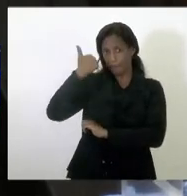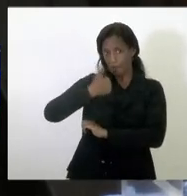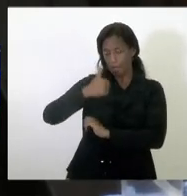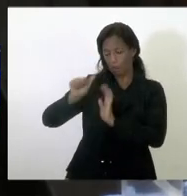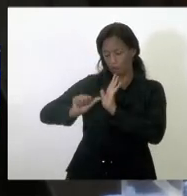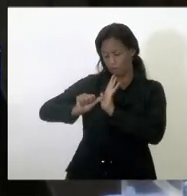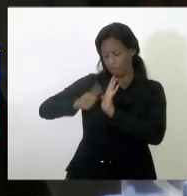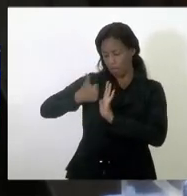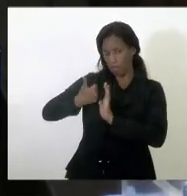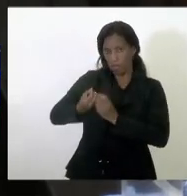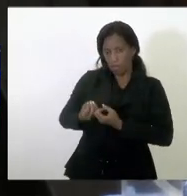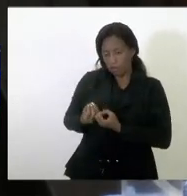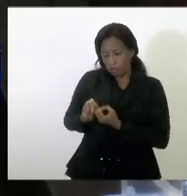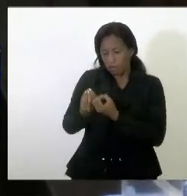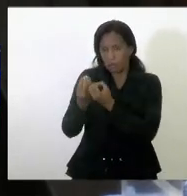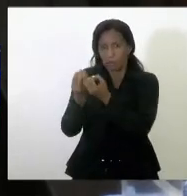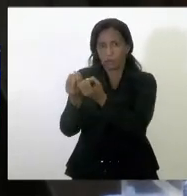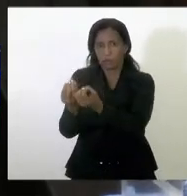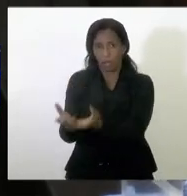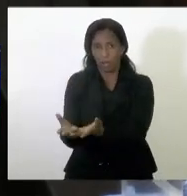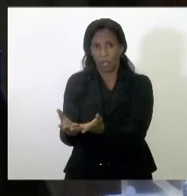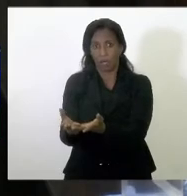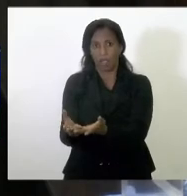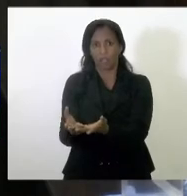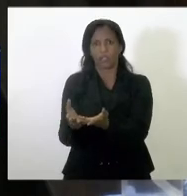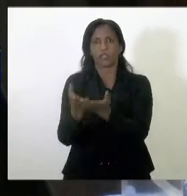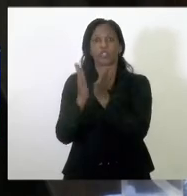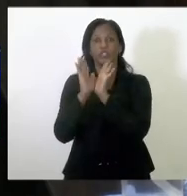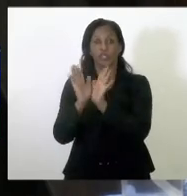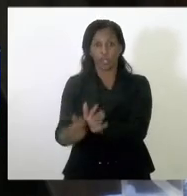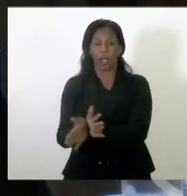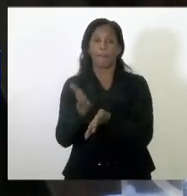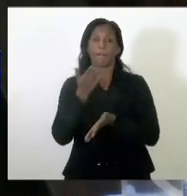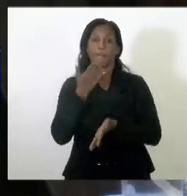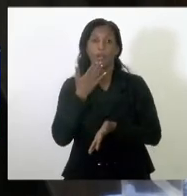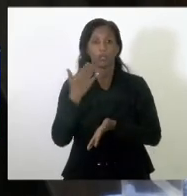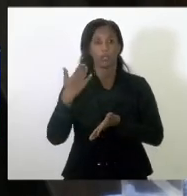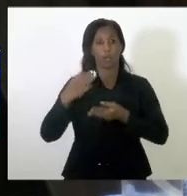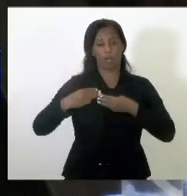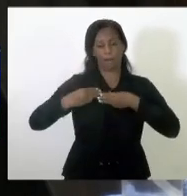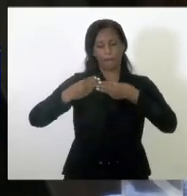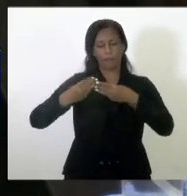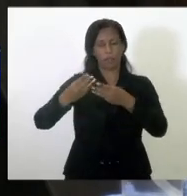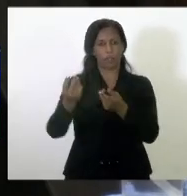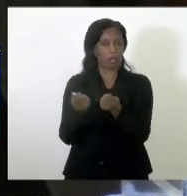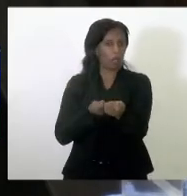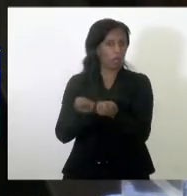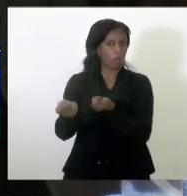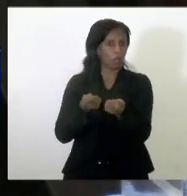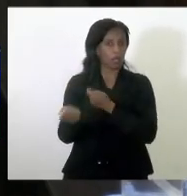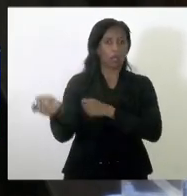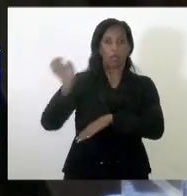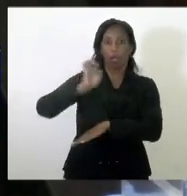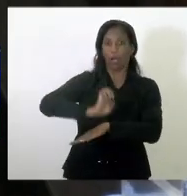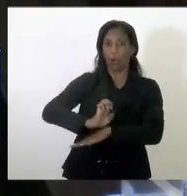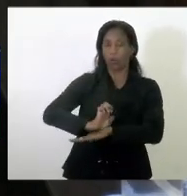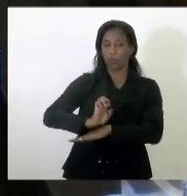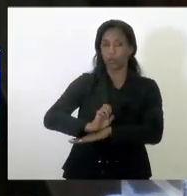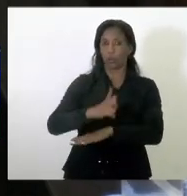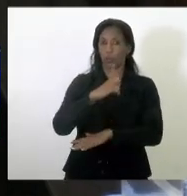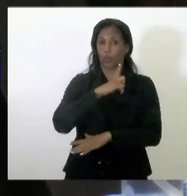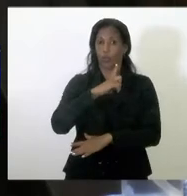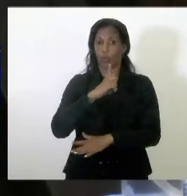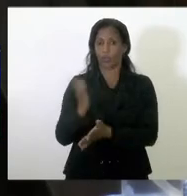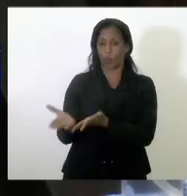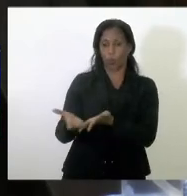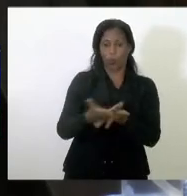a primeira entrega dentre aquelas estipuladas pelo Ministério da Economia para os estados que aderem ao regime de